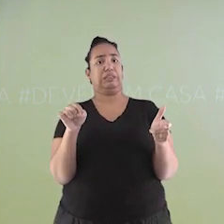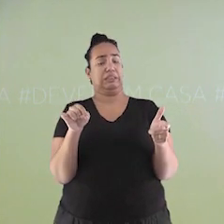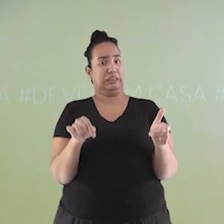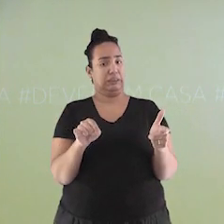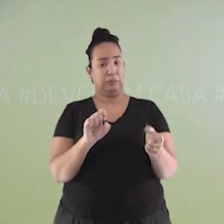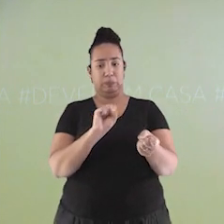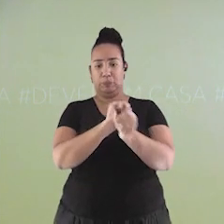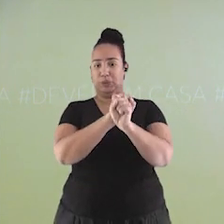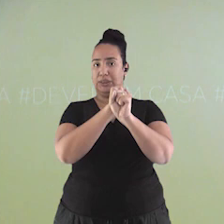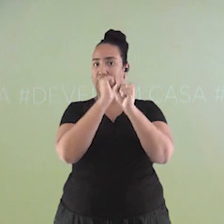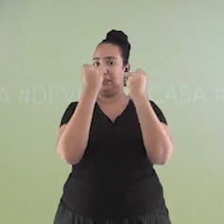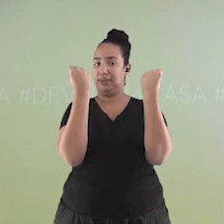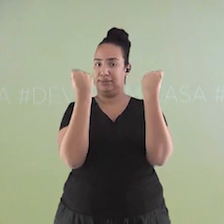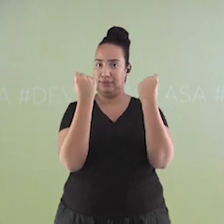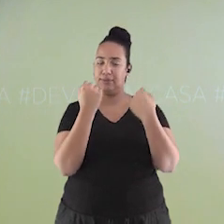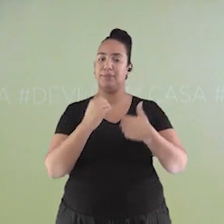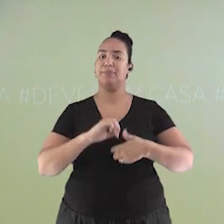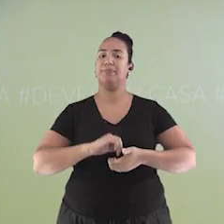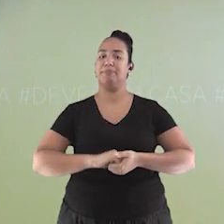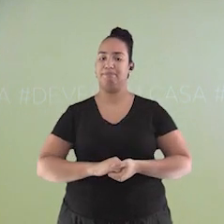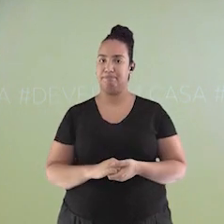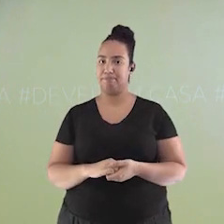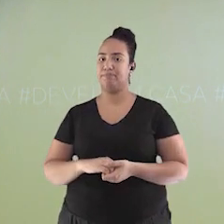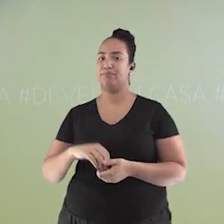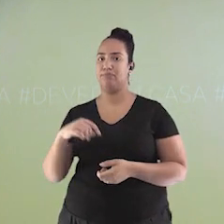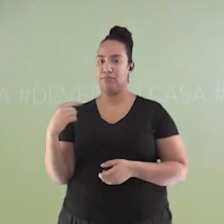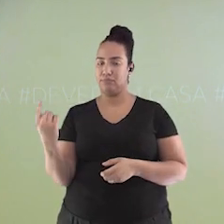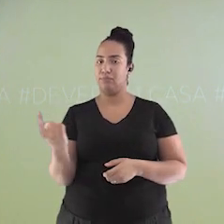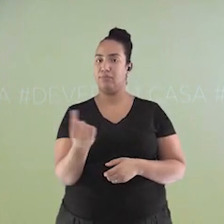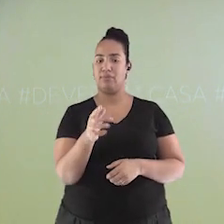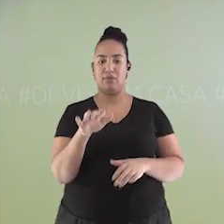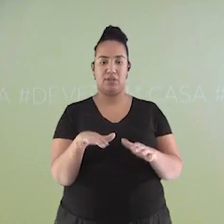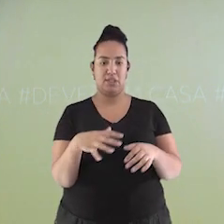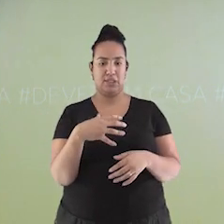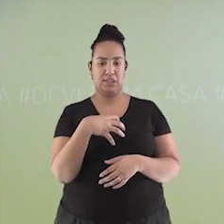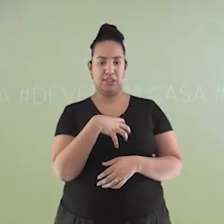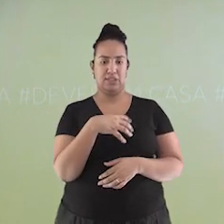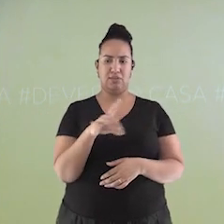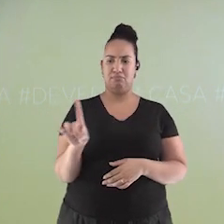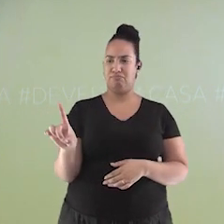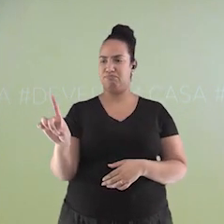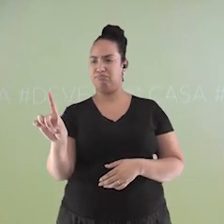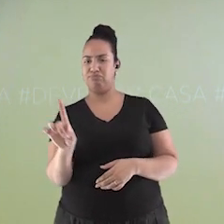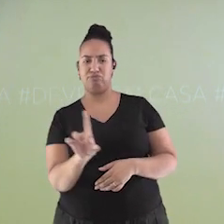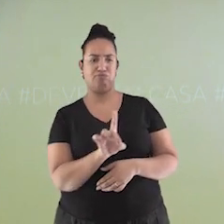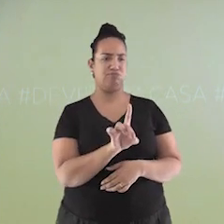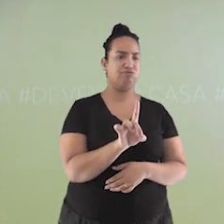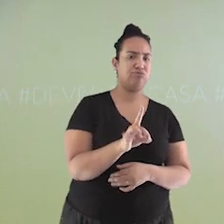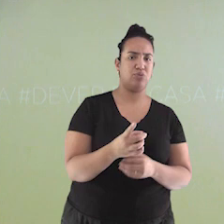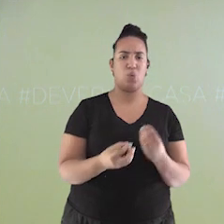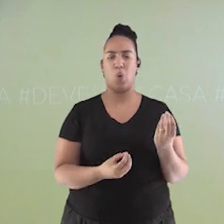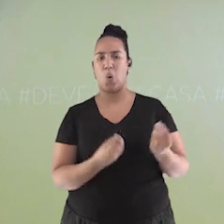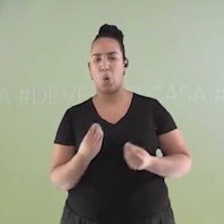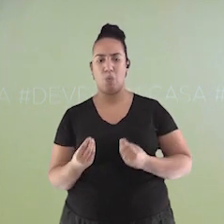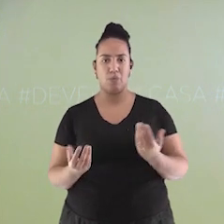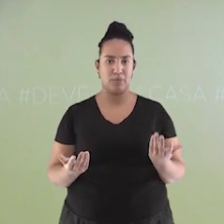uma missão impossível. Nós nos sentimos perdidos quando não conhecemos o